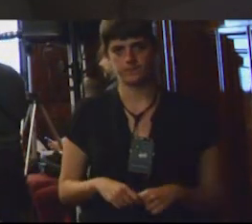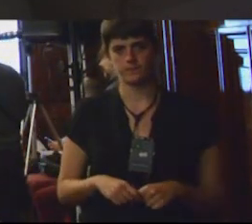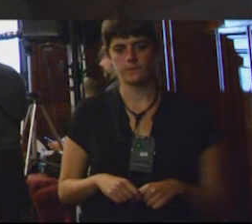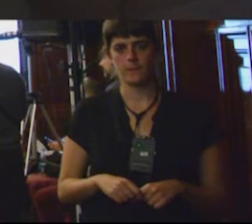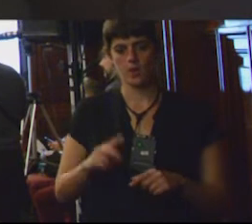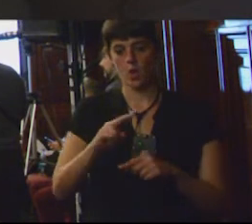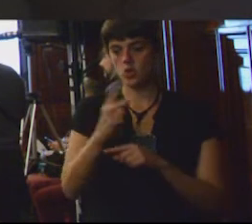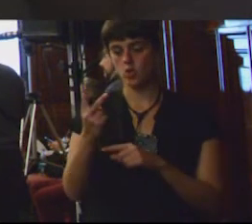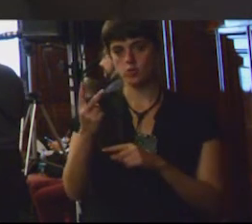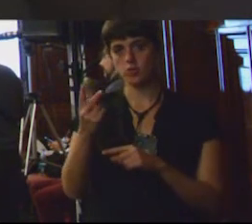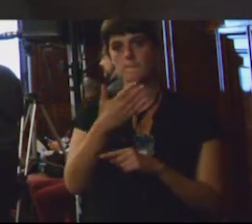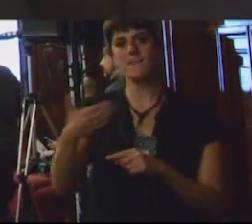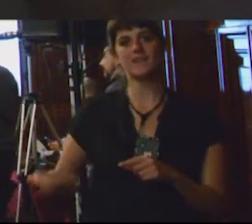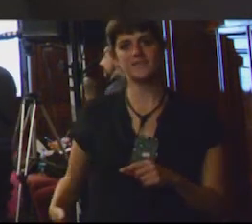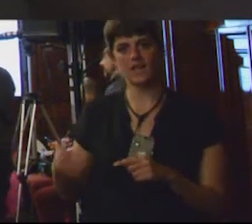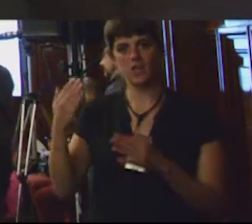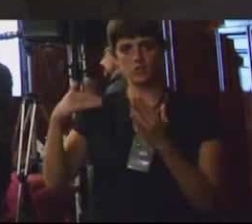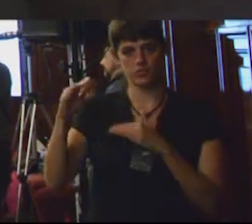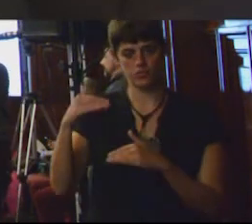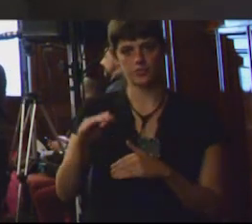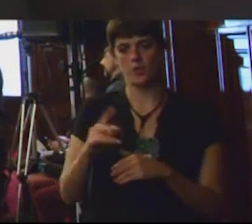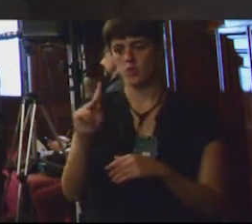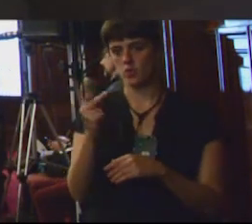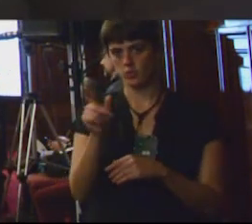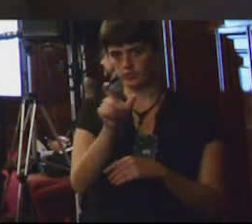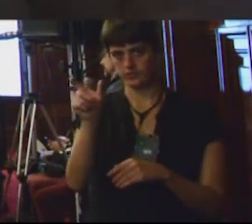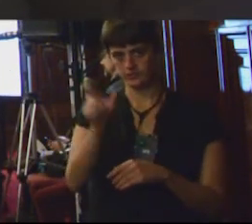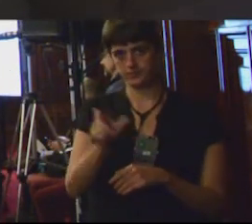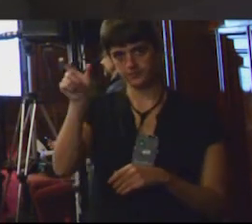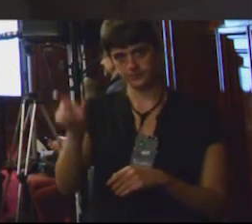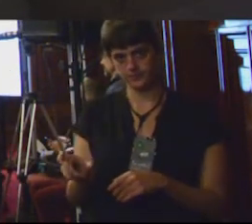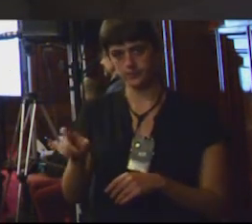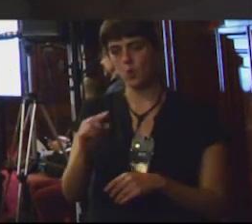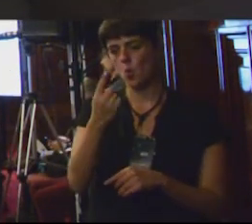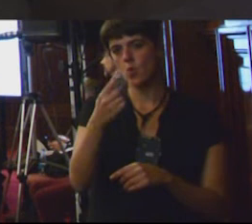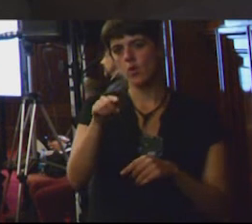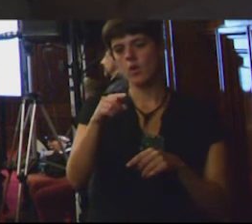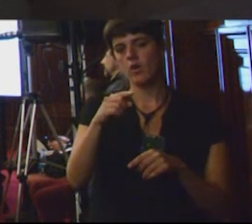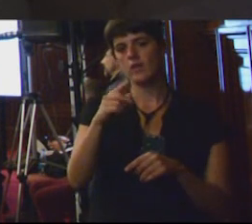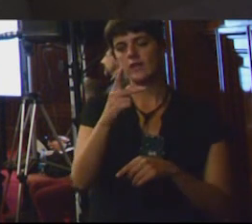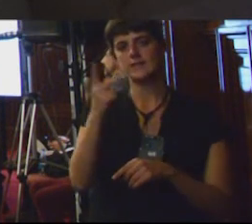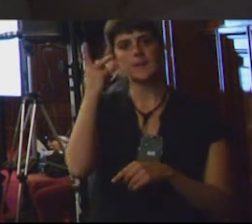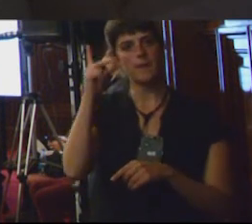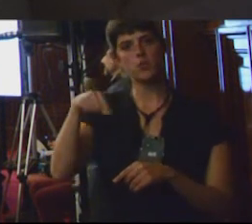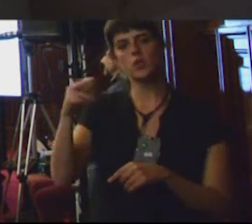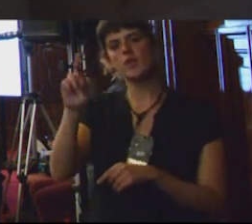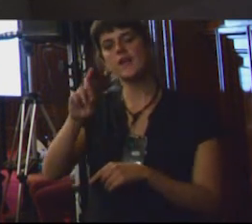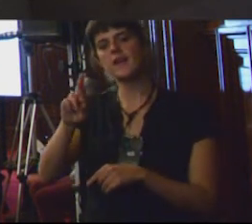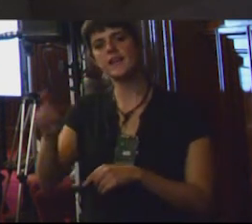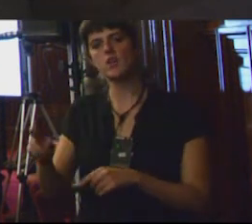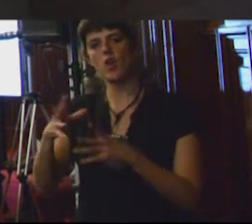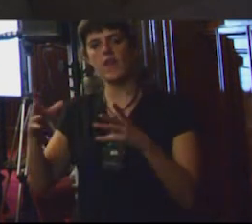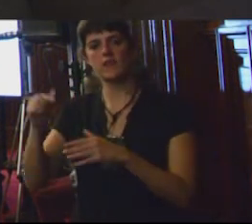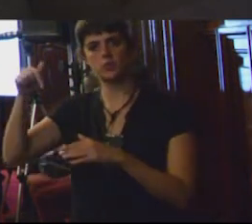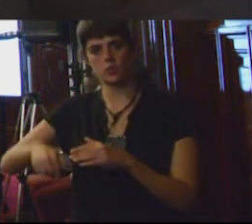dois deles, Souto Maior e Valdete Severo, um de São Paulo, a outro do Rio Grande do Sul, que além de